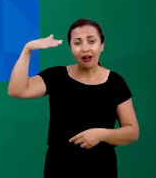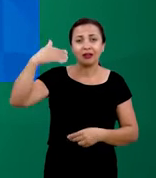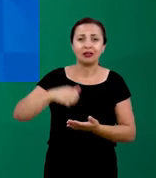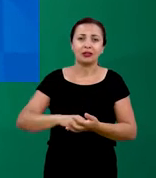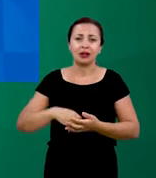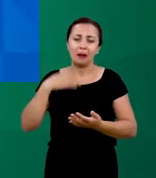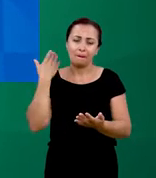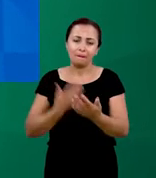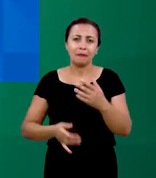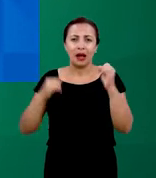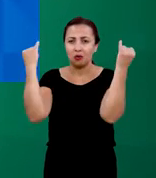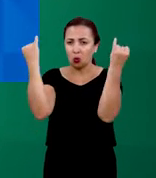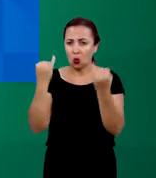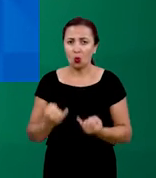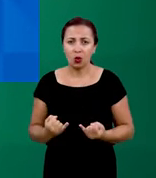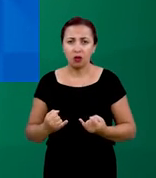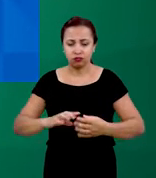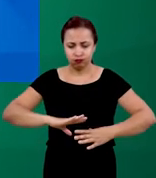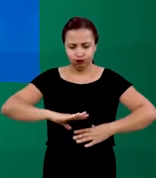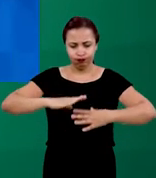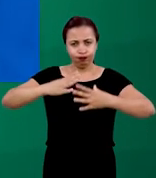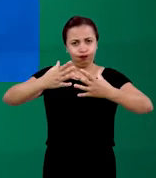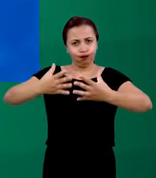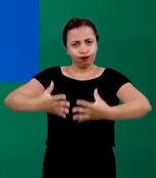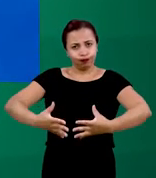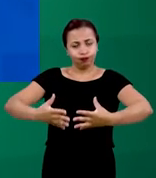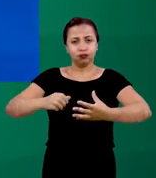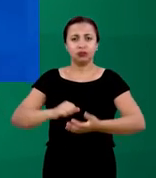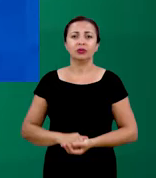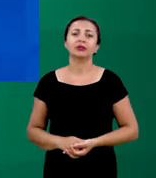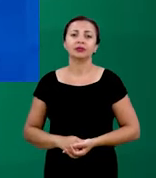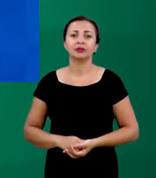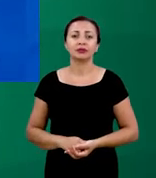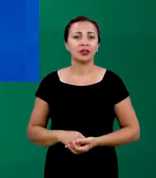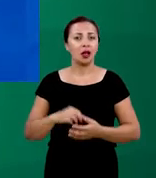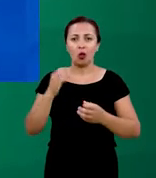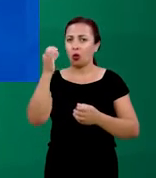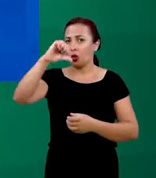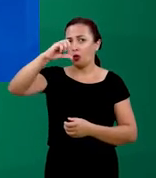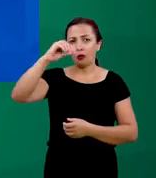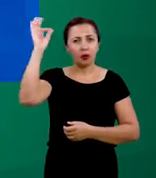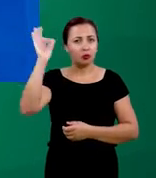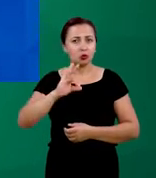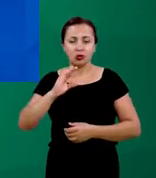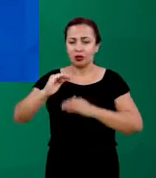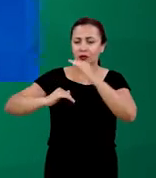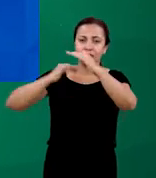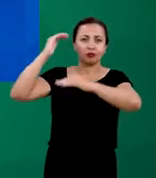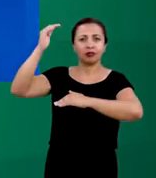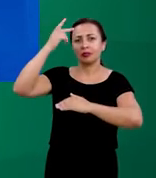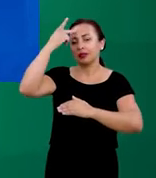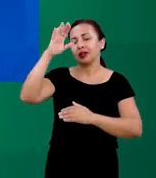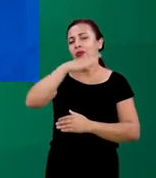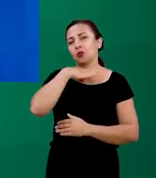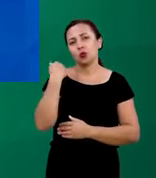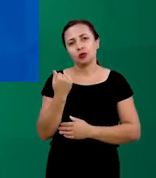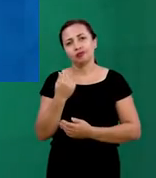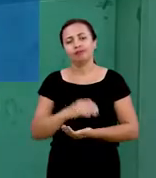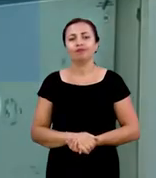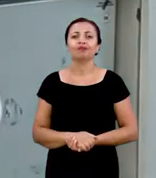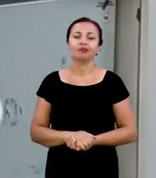peso, fraqueza e aumento da barriga. 90% dos casos não tratados evoluem para